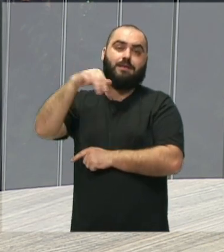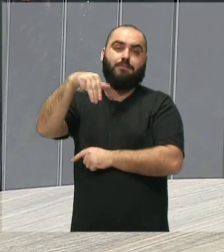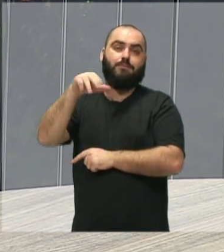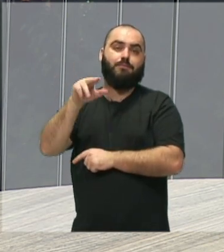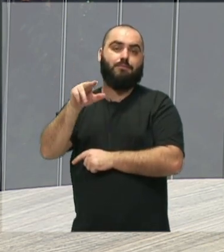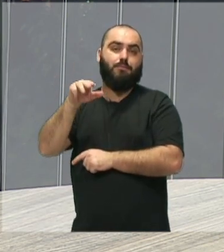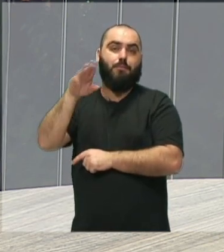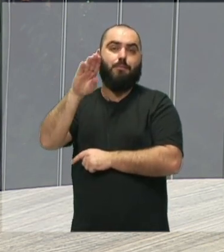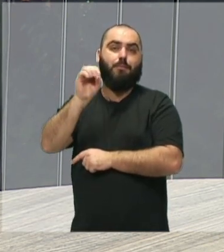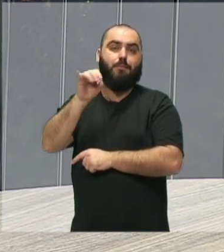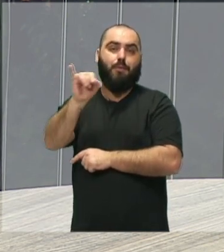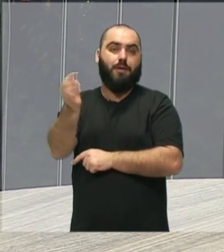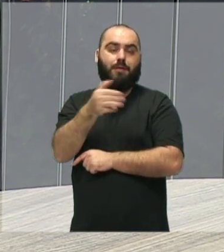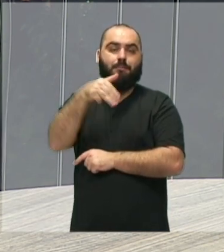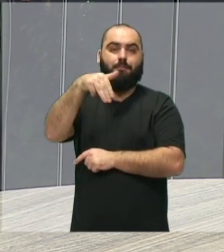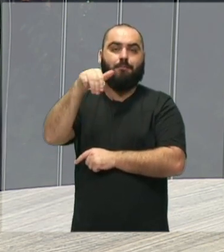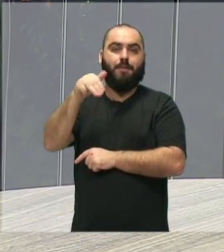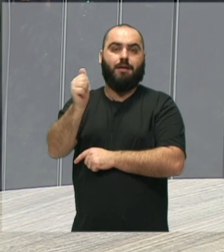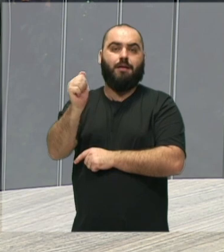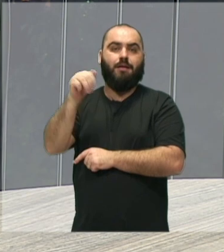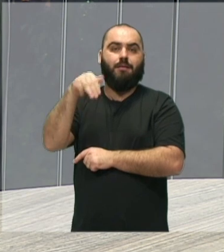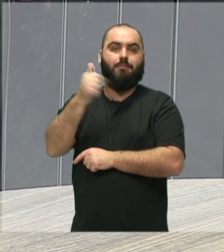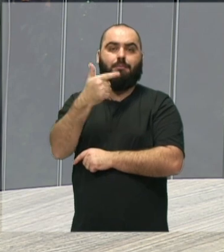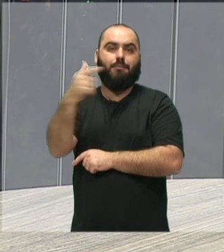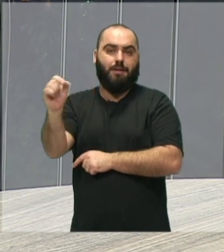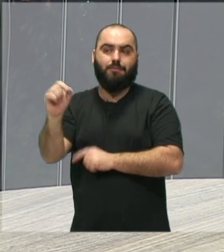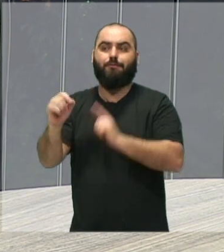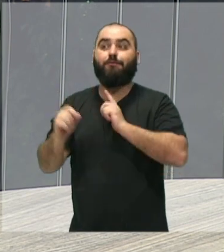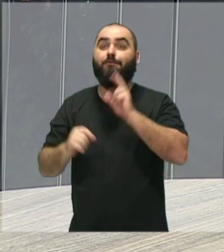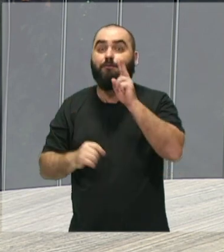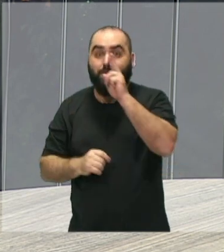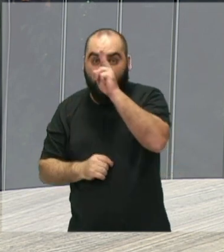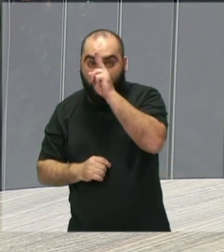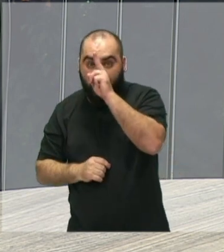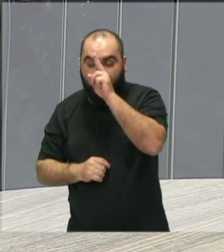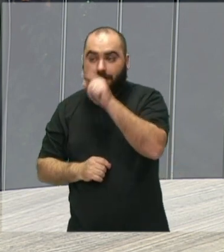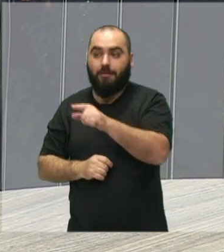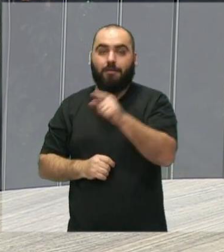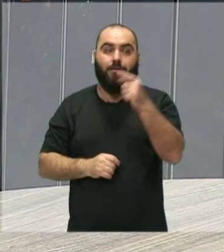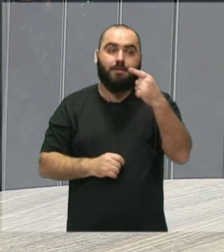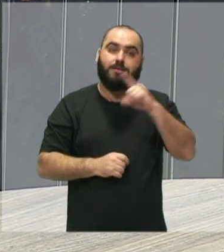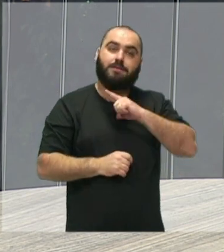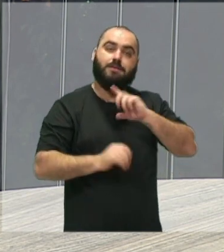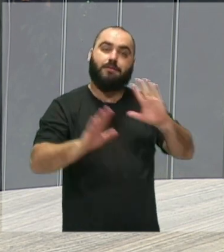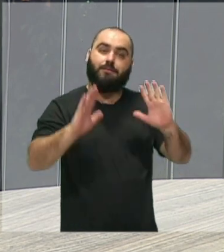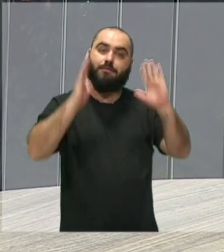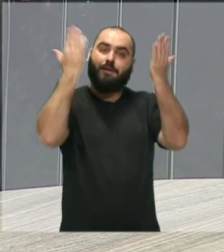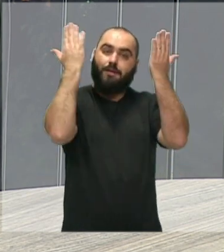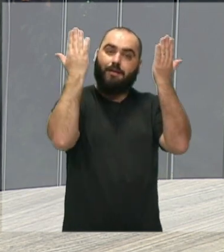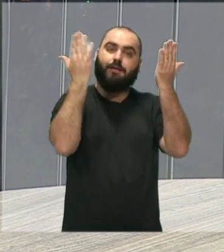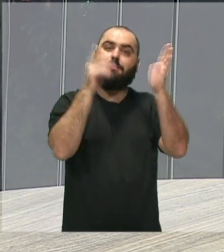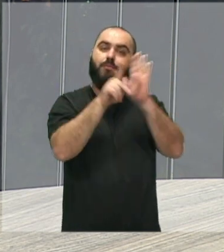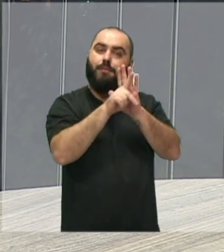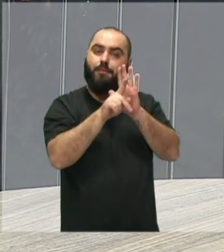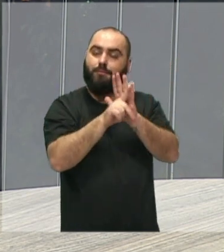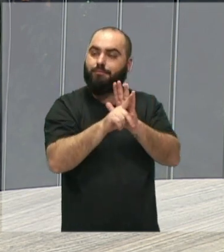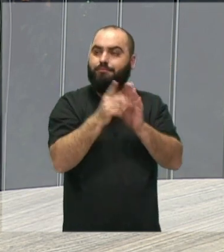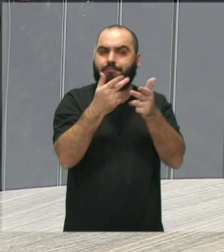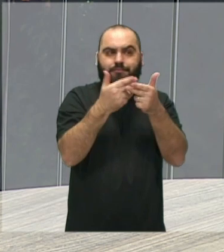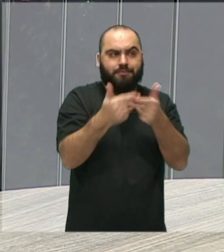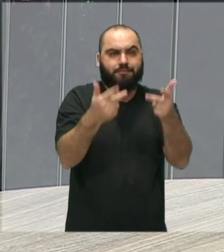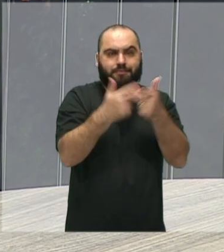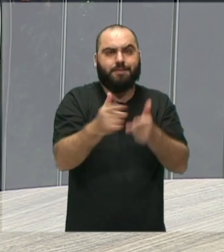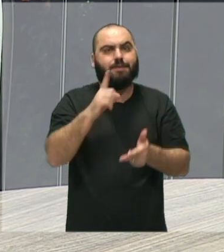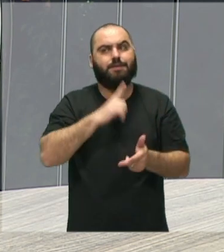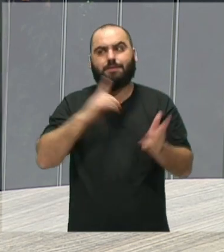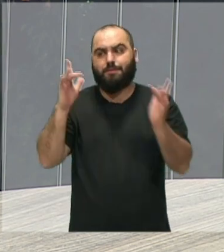2010 e 2015, tinha muito forte essa presença, ocorria oficinas, festival do folclore, sabe? Então, era bem